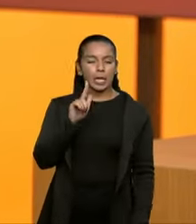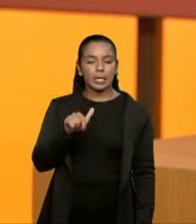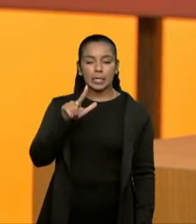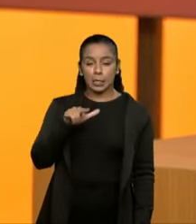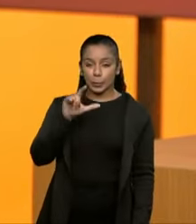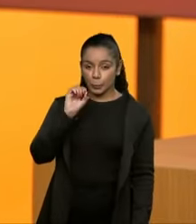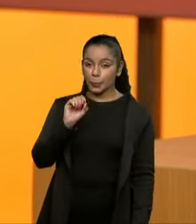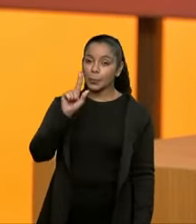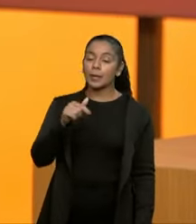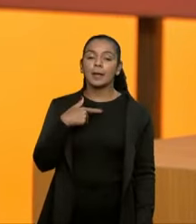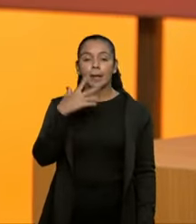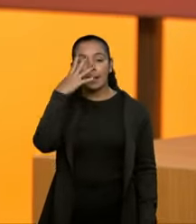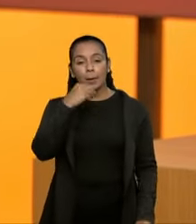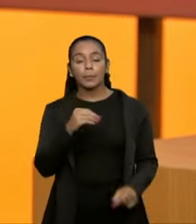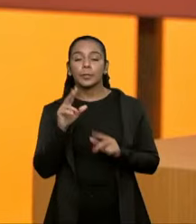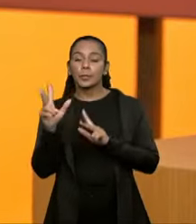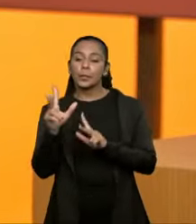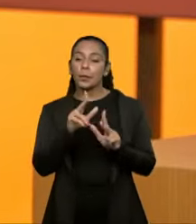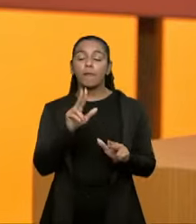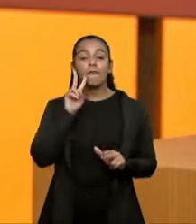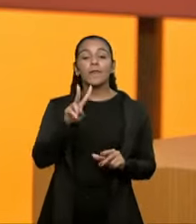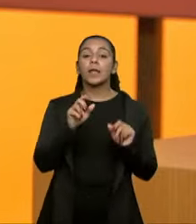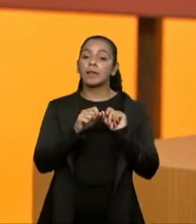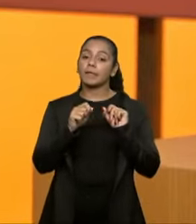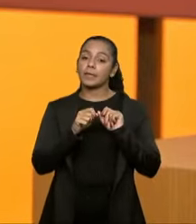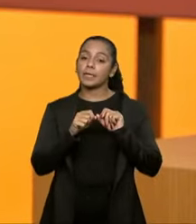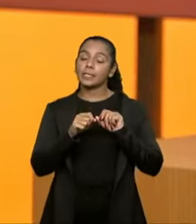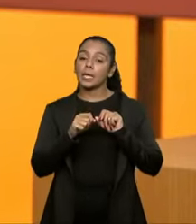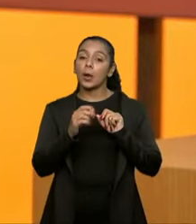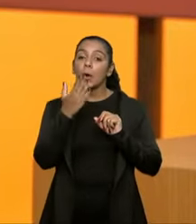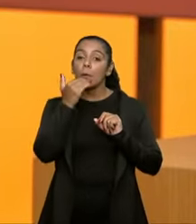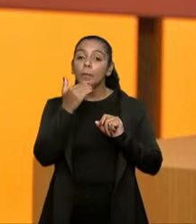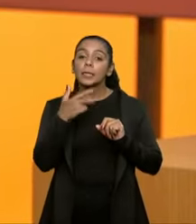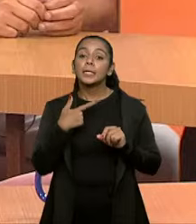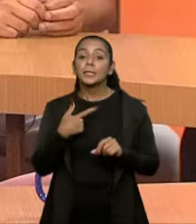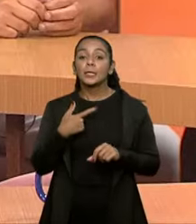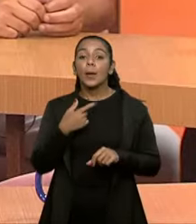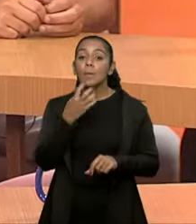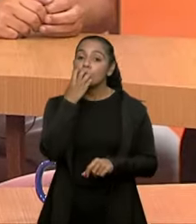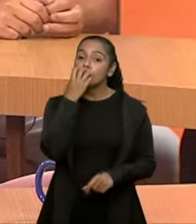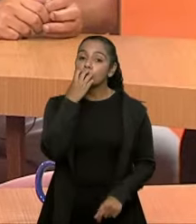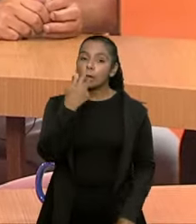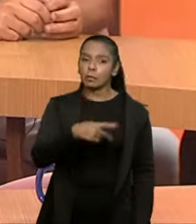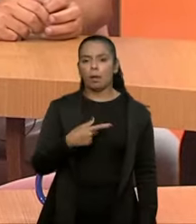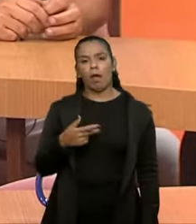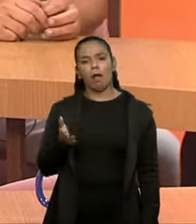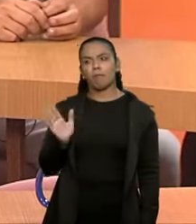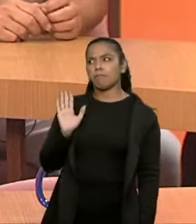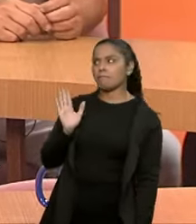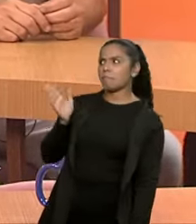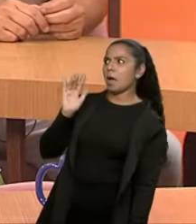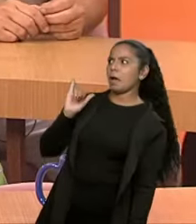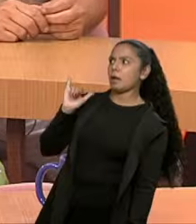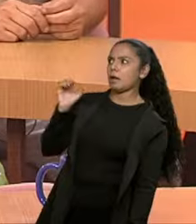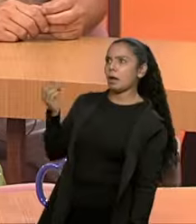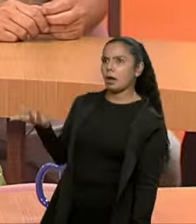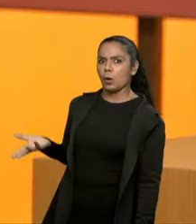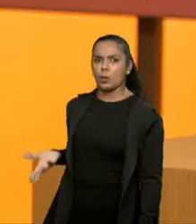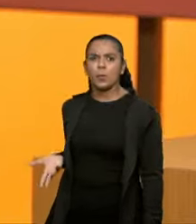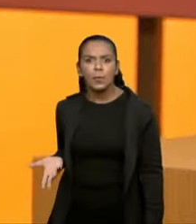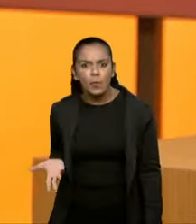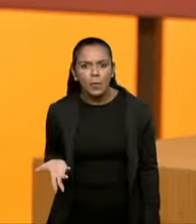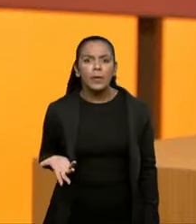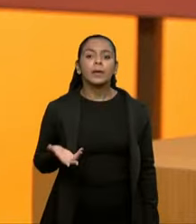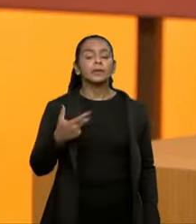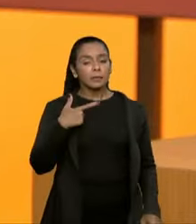bonito quanto, ou talvez até mais, ver ele cozinhando pros cachorrinhos dele, pros filhos. Ah, para com isso! Não, você não tá entendendo. Você vai cair. Eu faço